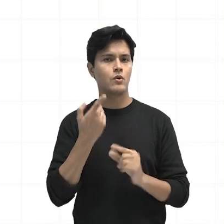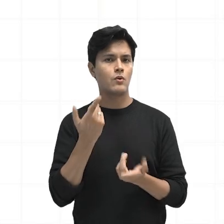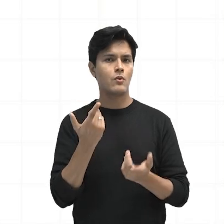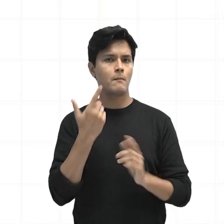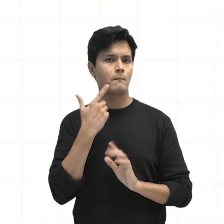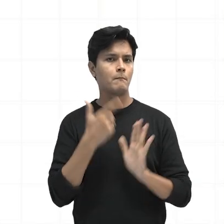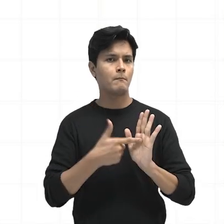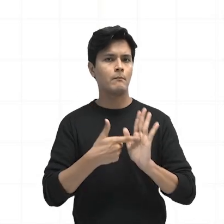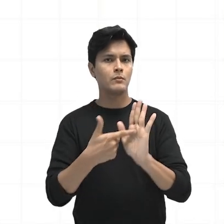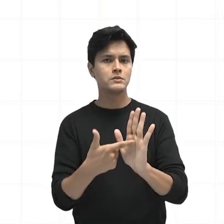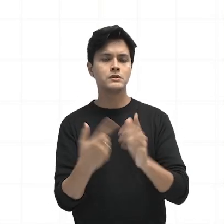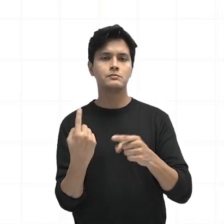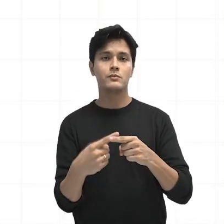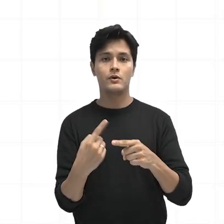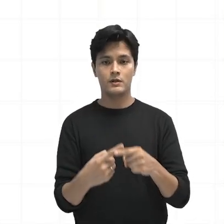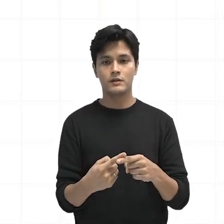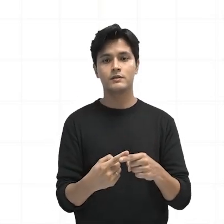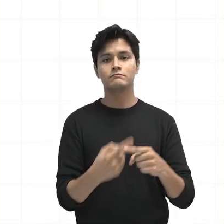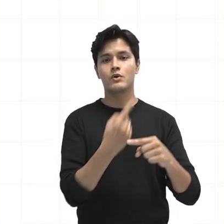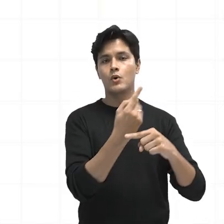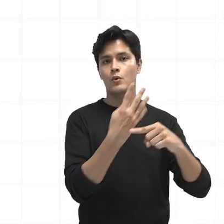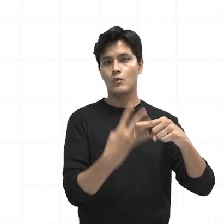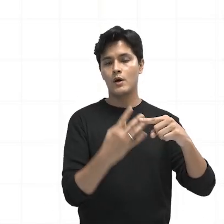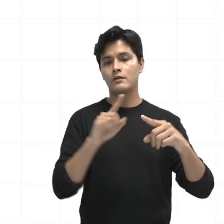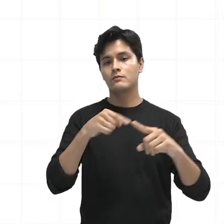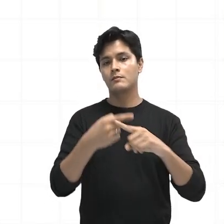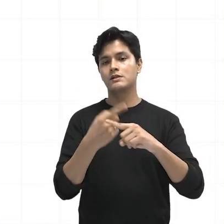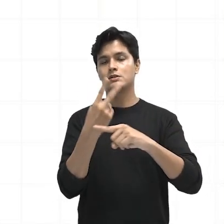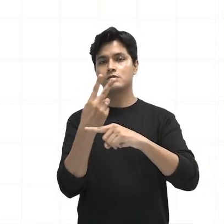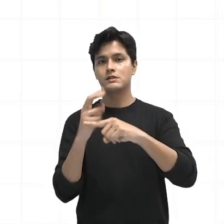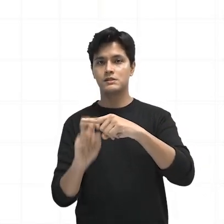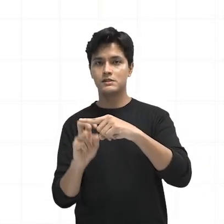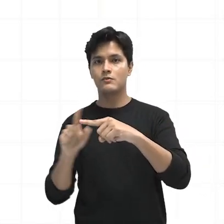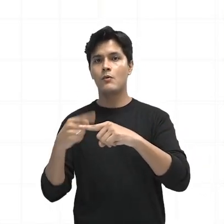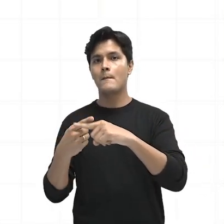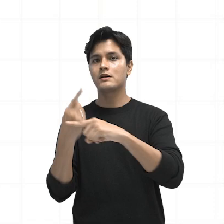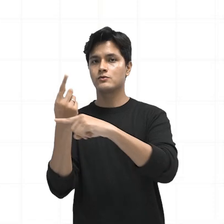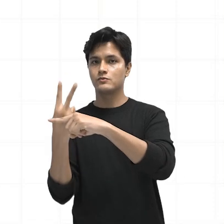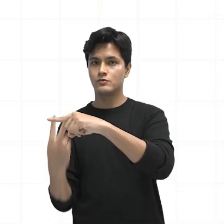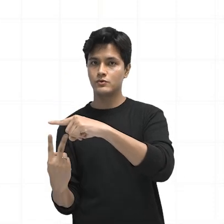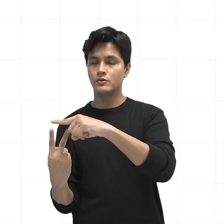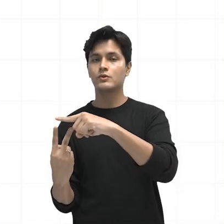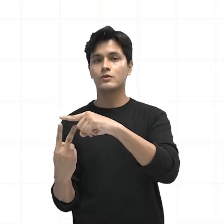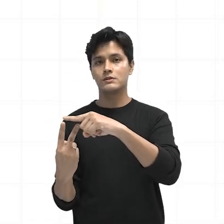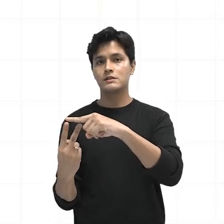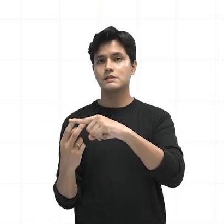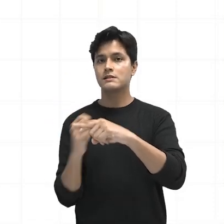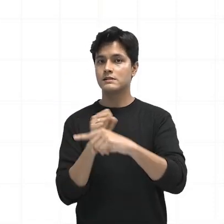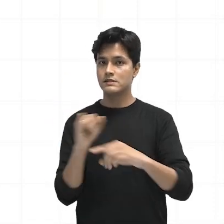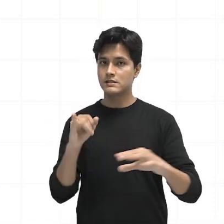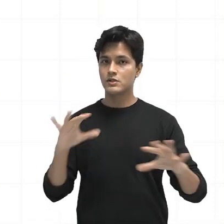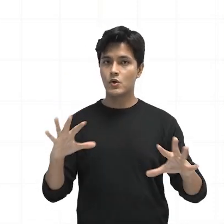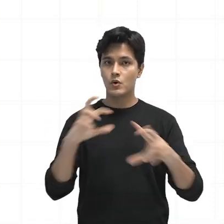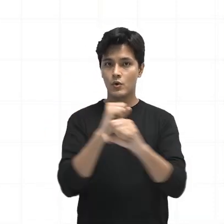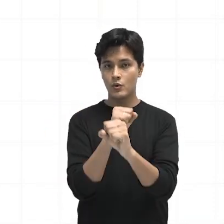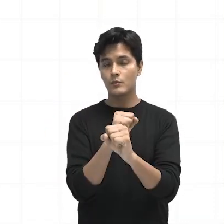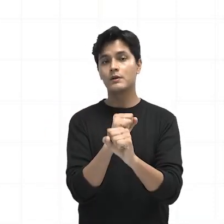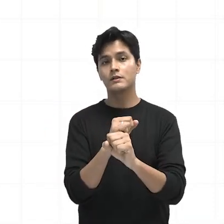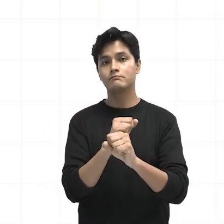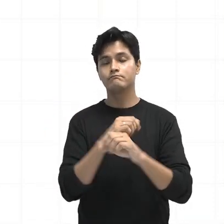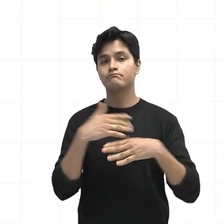Que 1/4 mais 2/5 mais meio, ao somar essas três frações, a gente